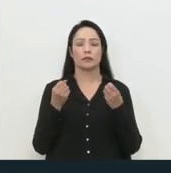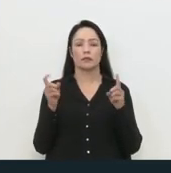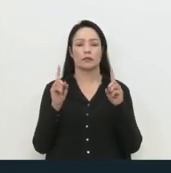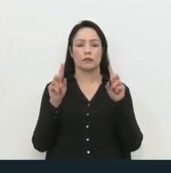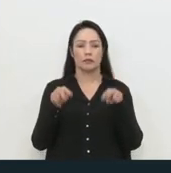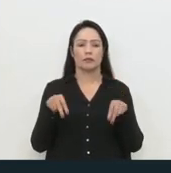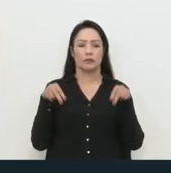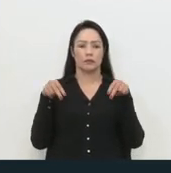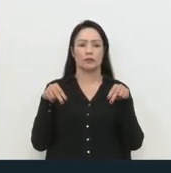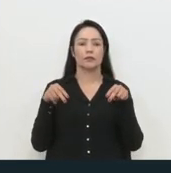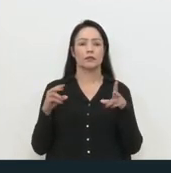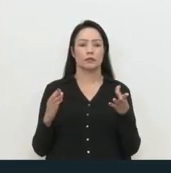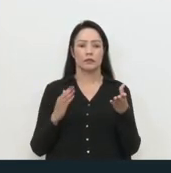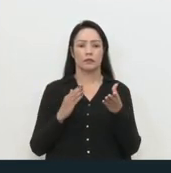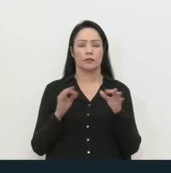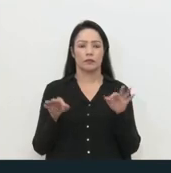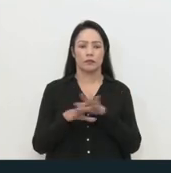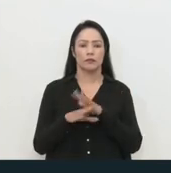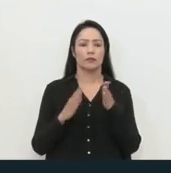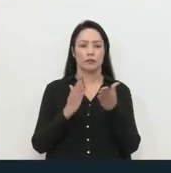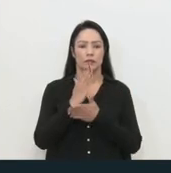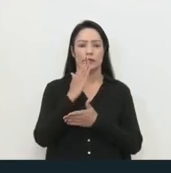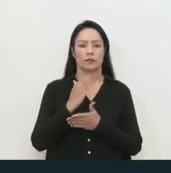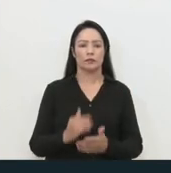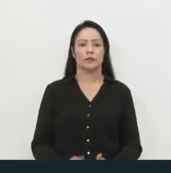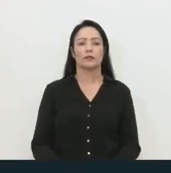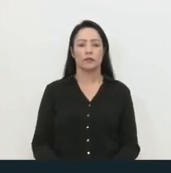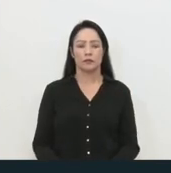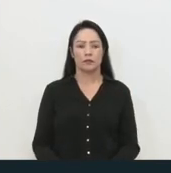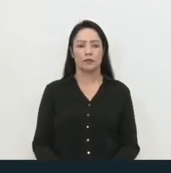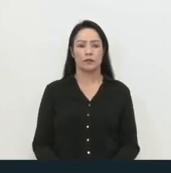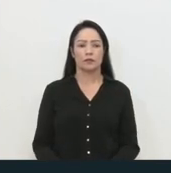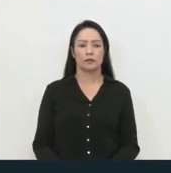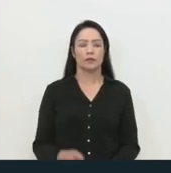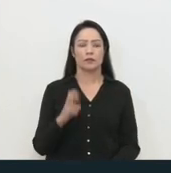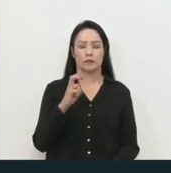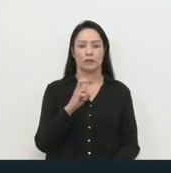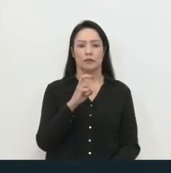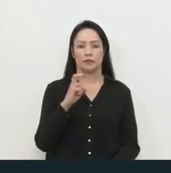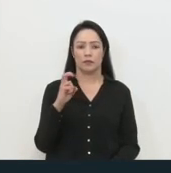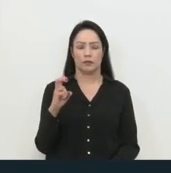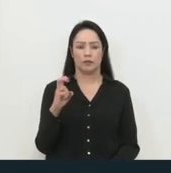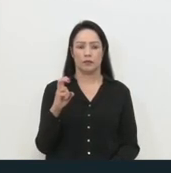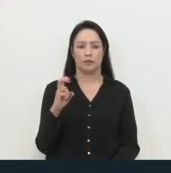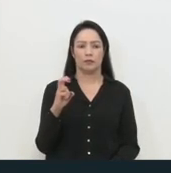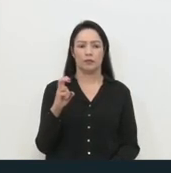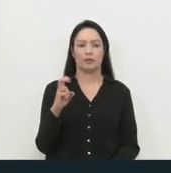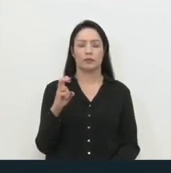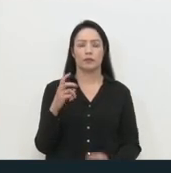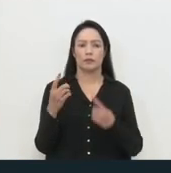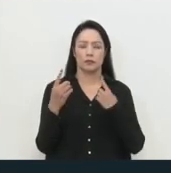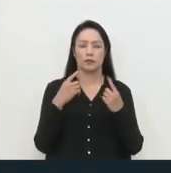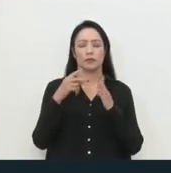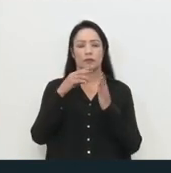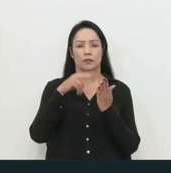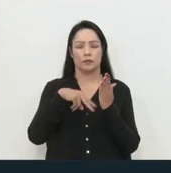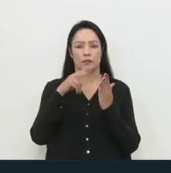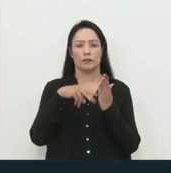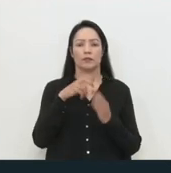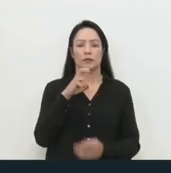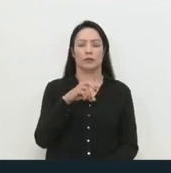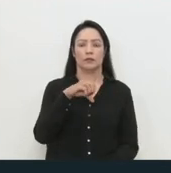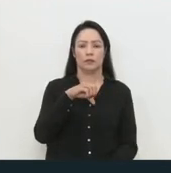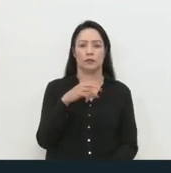os contrário se manifestem encerra da votação aprovado em caminhos se tem 55 e tem 55 leituras e votação do requerimento 593